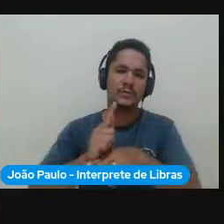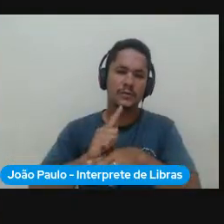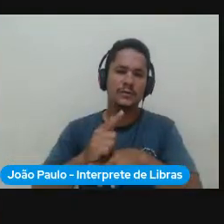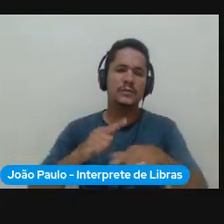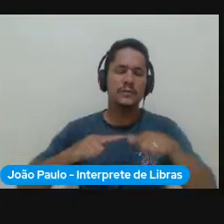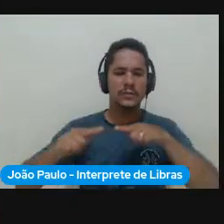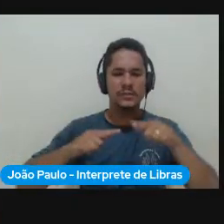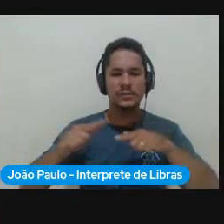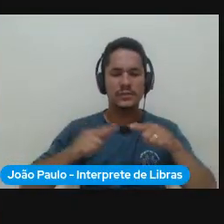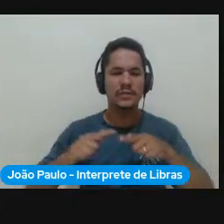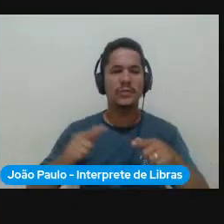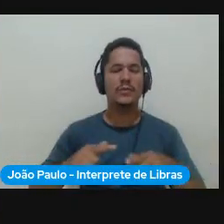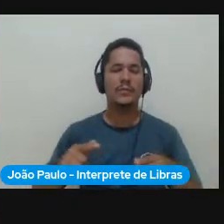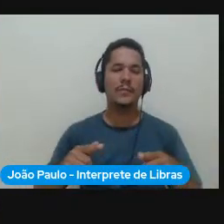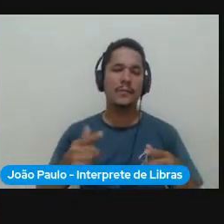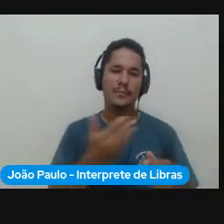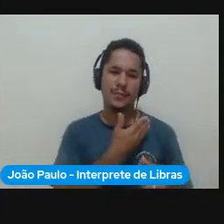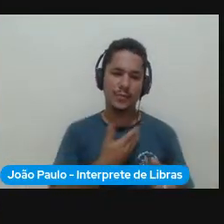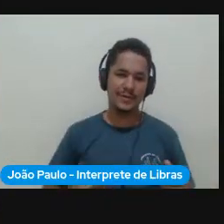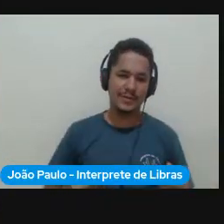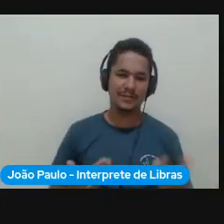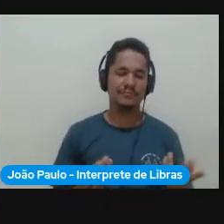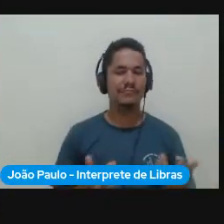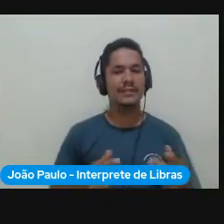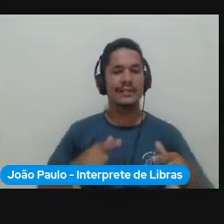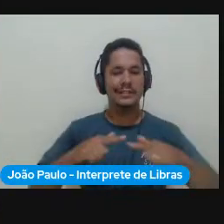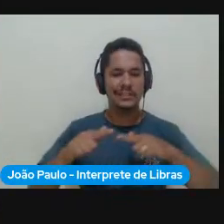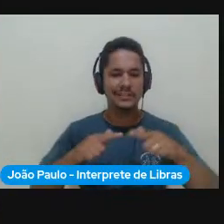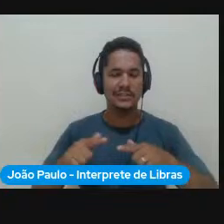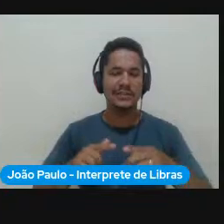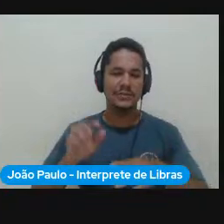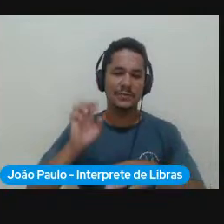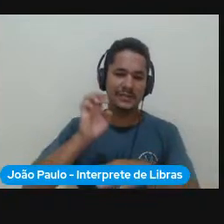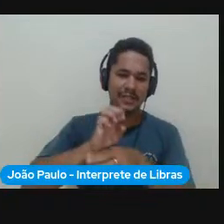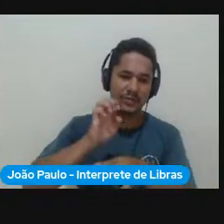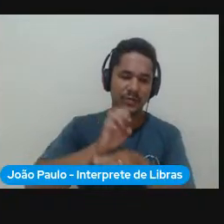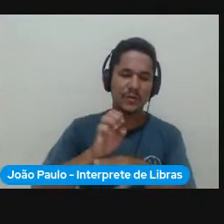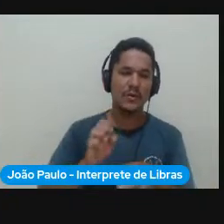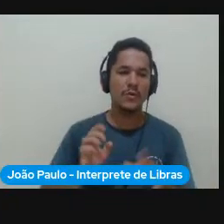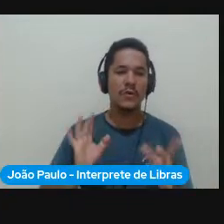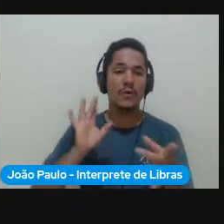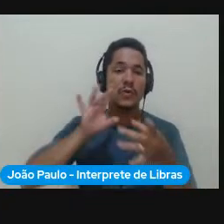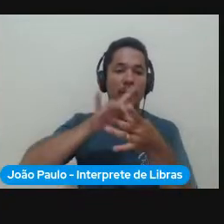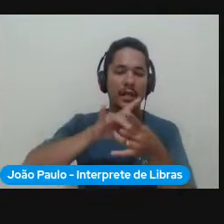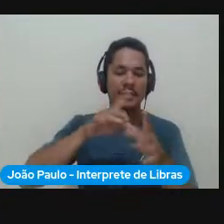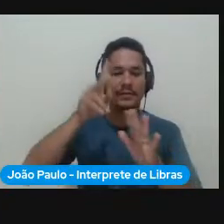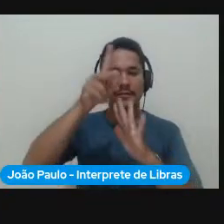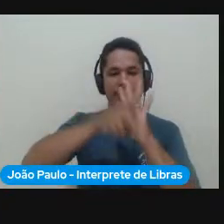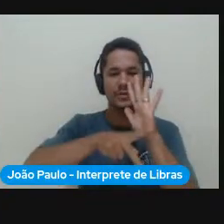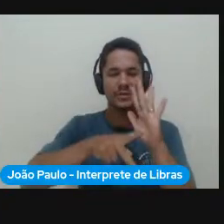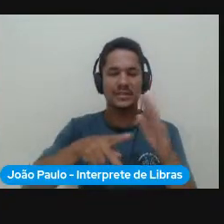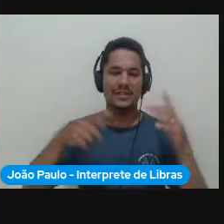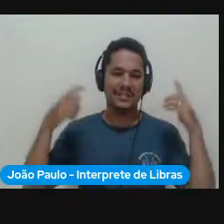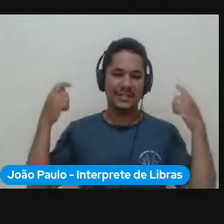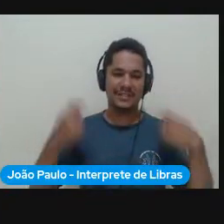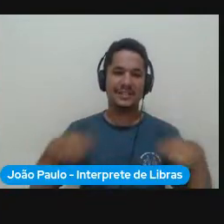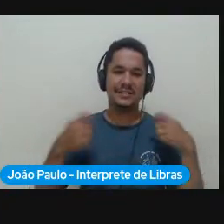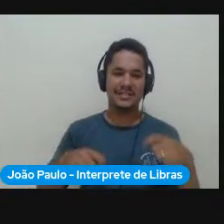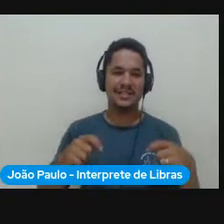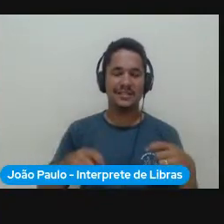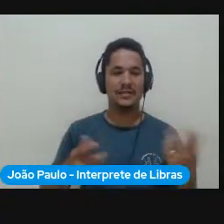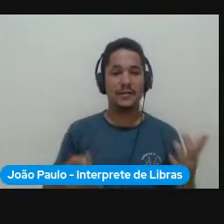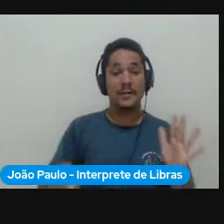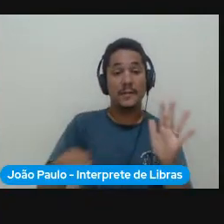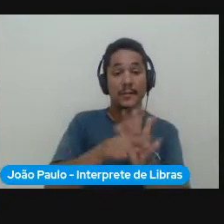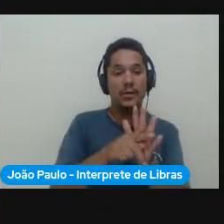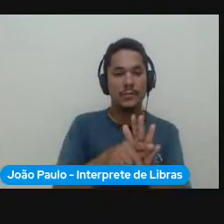gestão estadual, que a gente possa conectar todos os nossos projetos a uma necessidade posta dentro do território de favela.